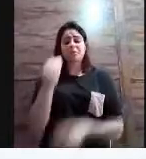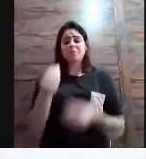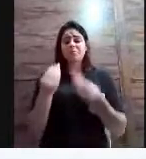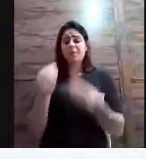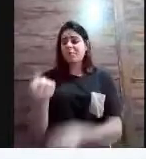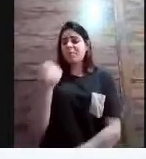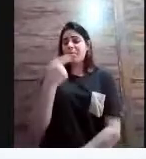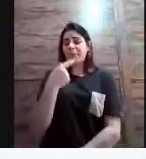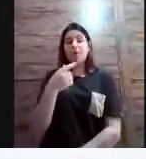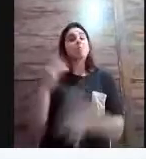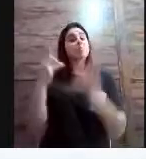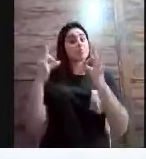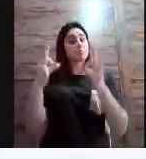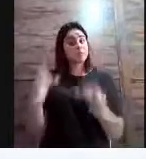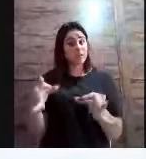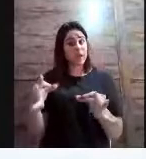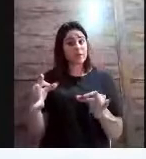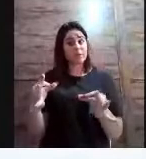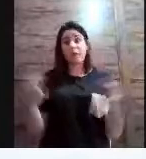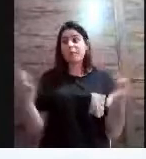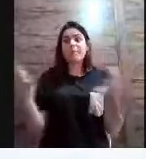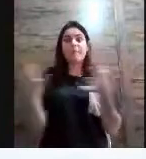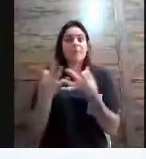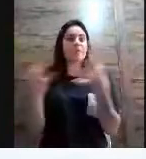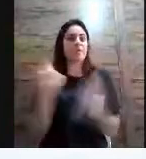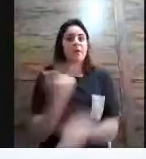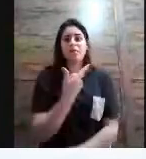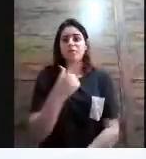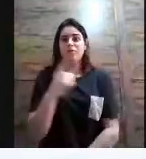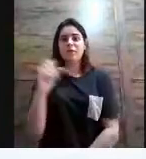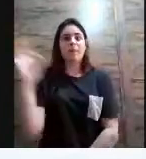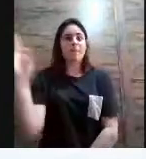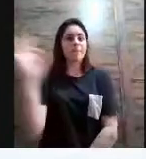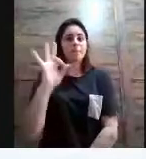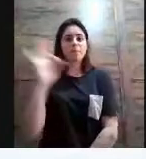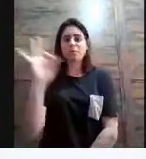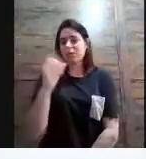certo. Ele não foi, ele era um remédio que tinha sido